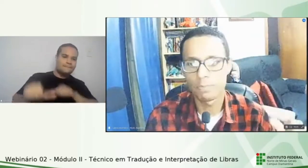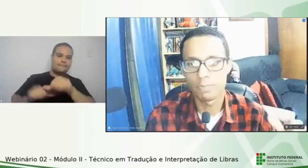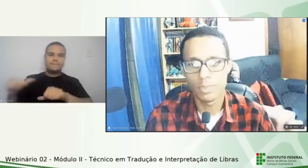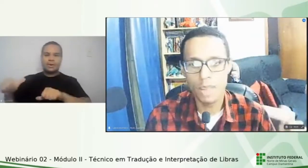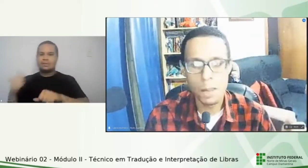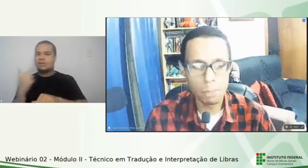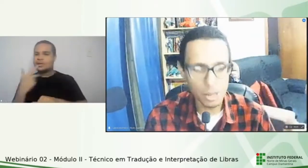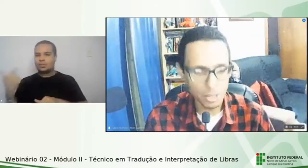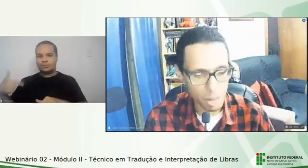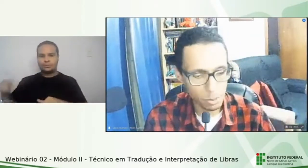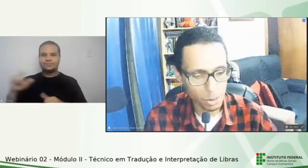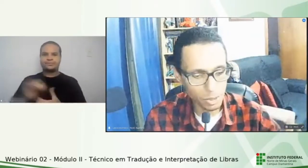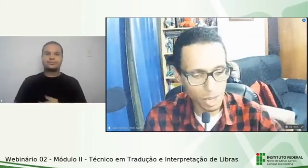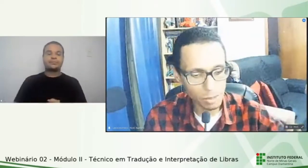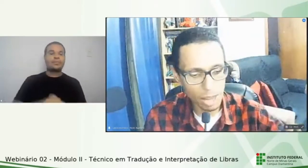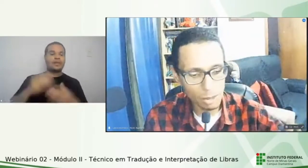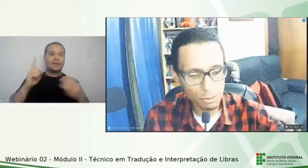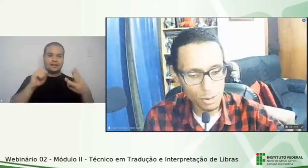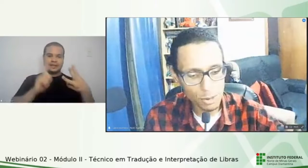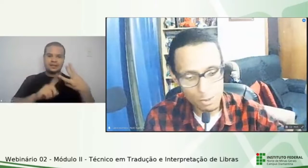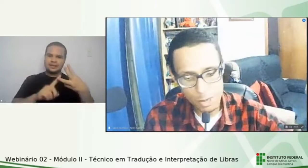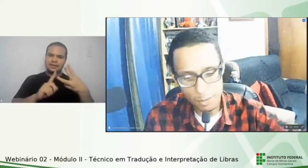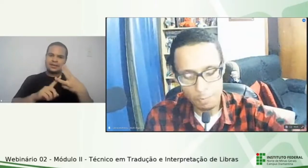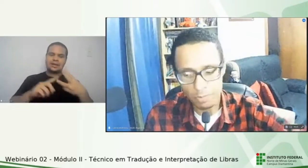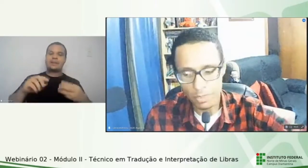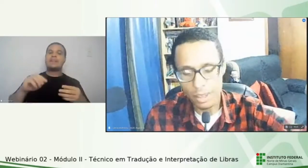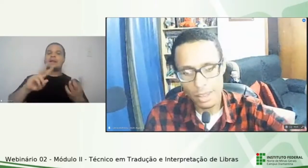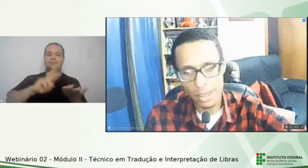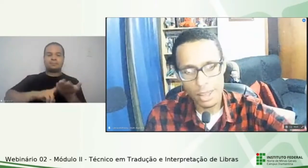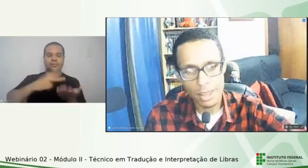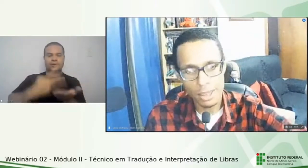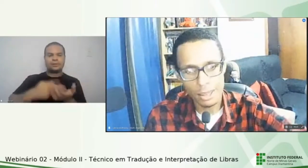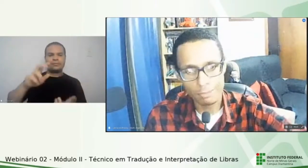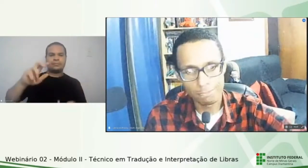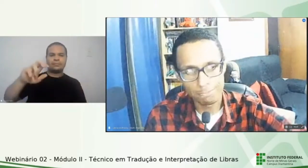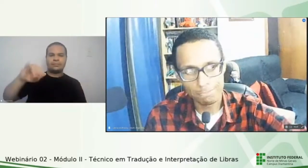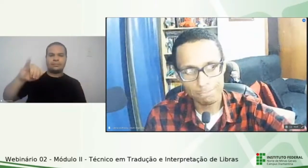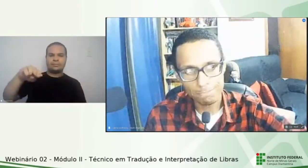intersemiótica. Por exemplo, eu tenho lá o filme...